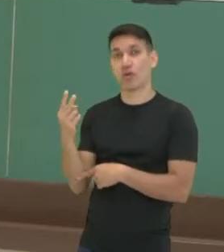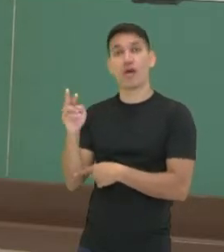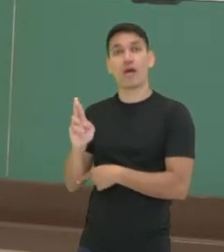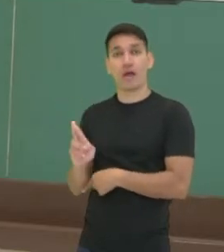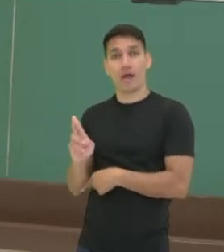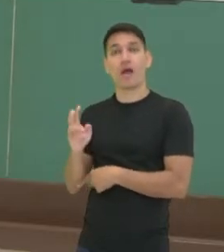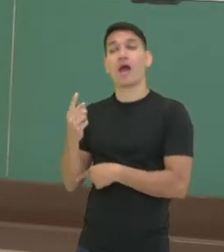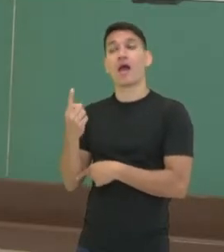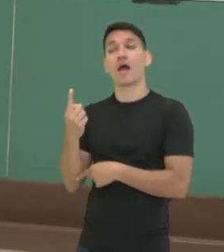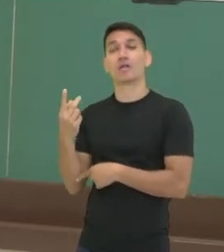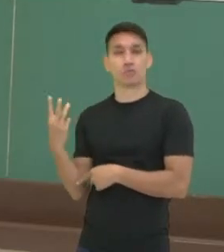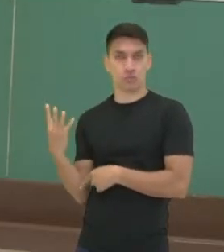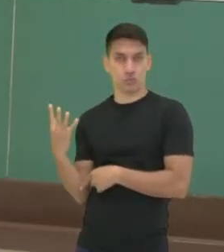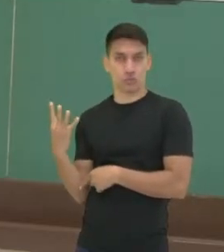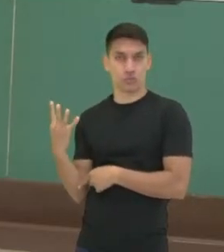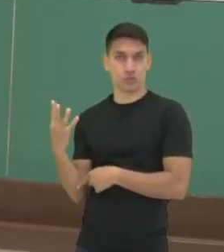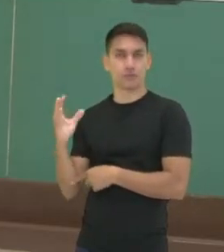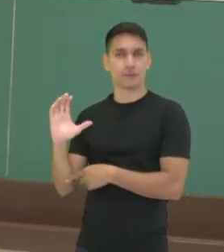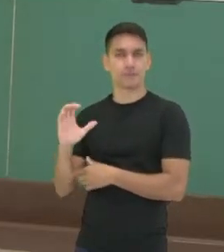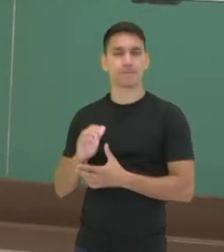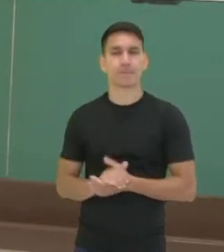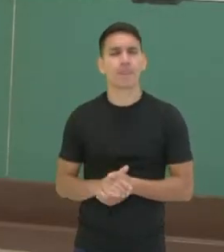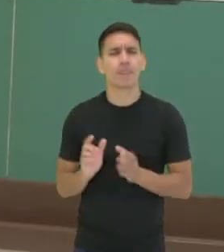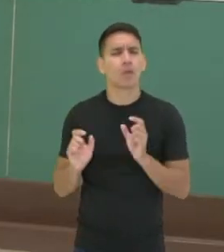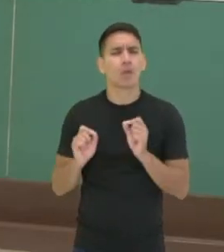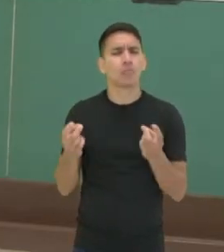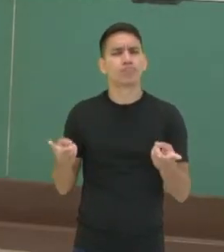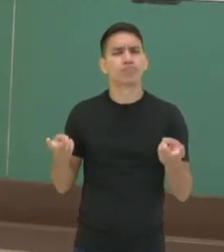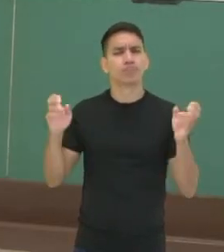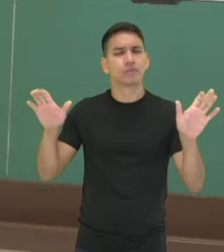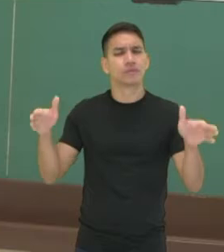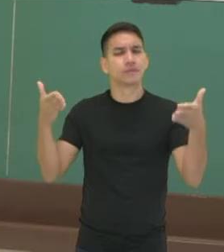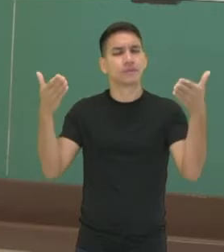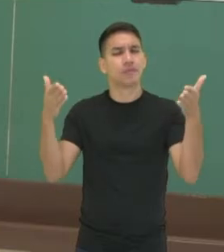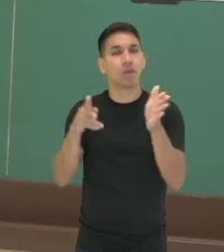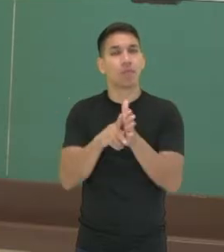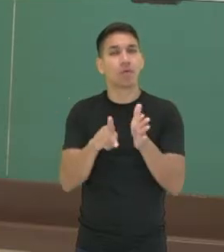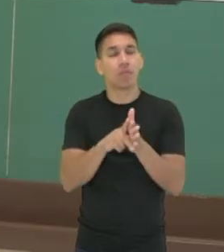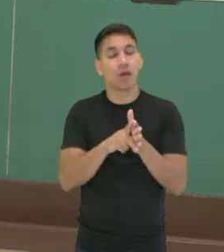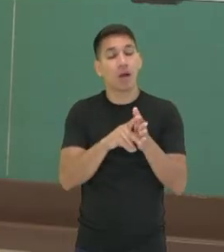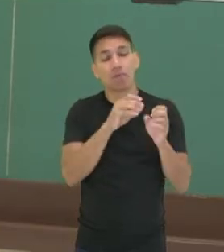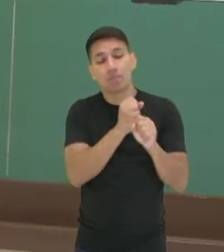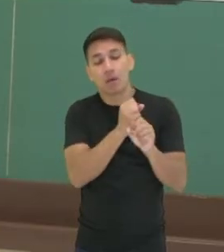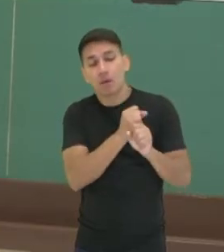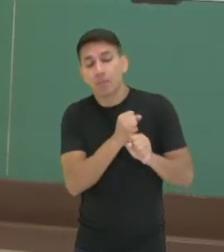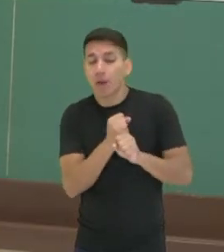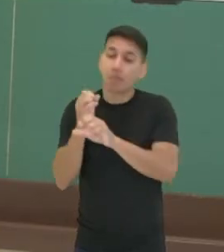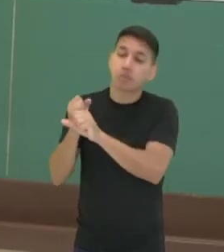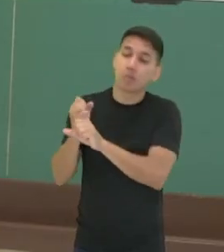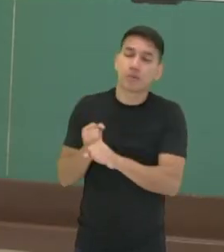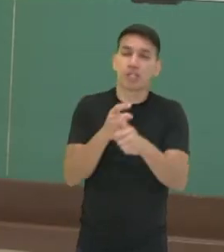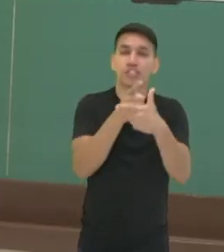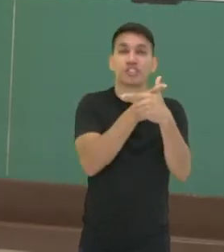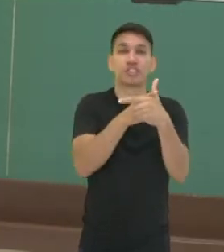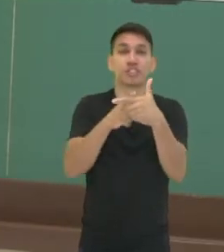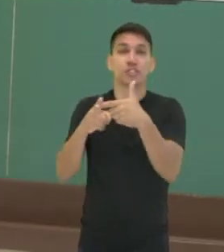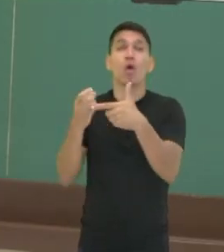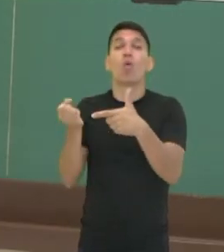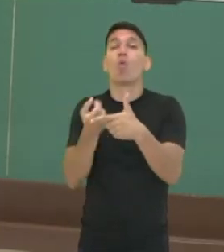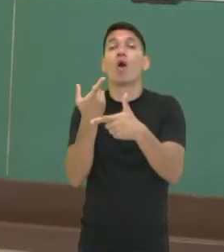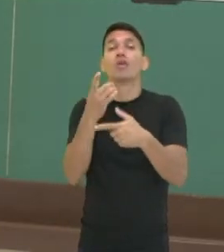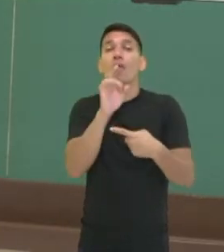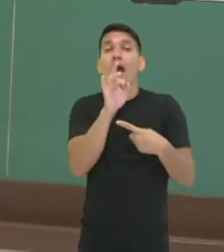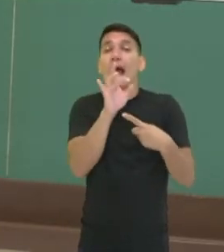22,14. Então, a primeira coisa que a gente tem que fazer, temos que calcular a divisão para ver o preço do litro, né? Quanto que custa